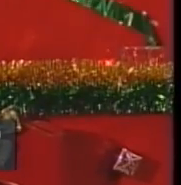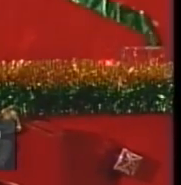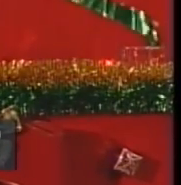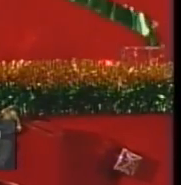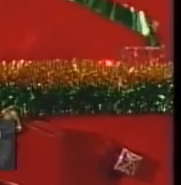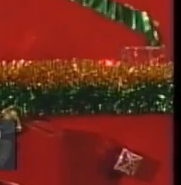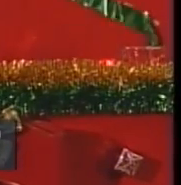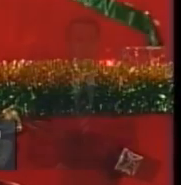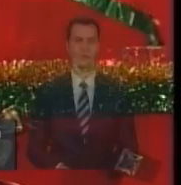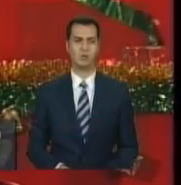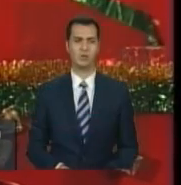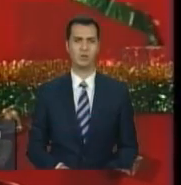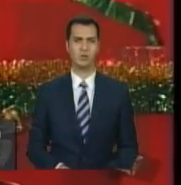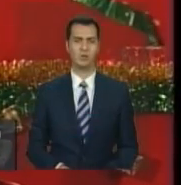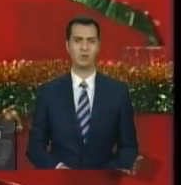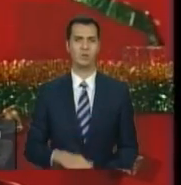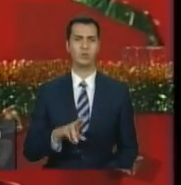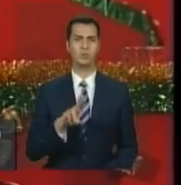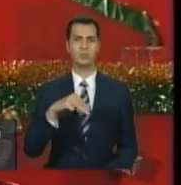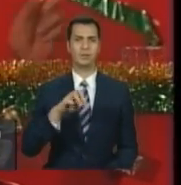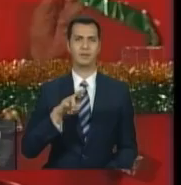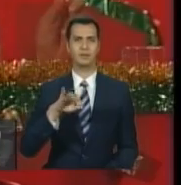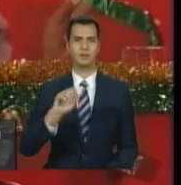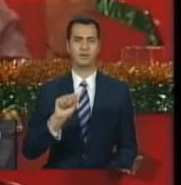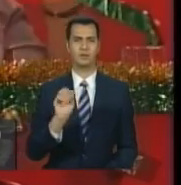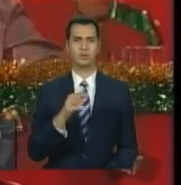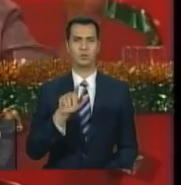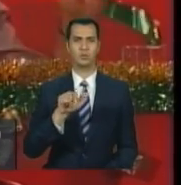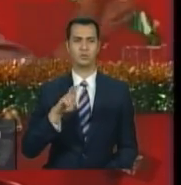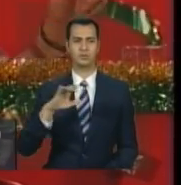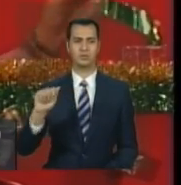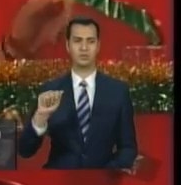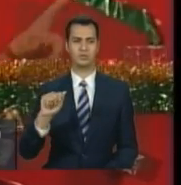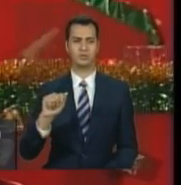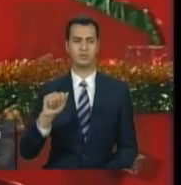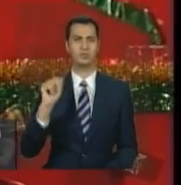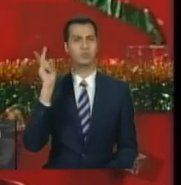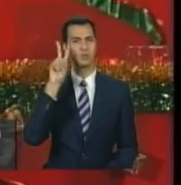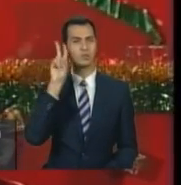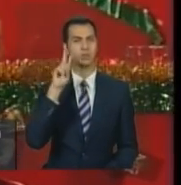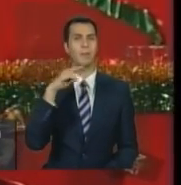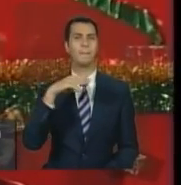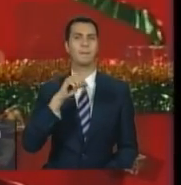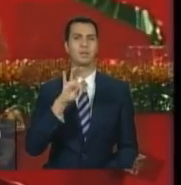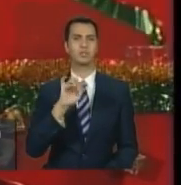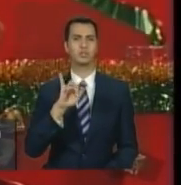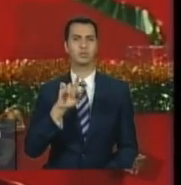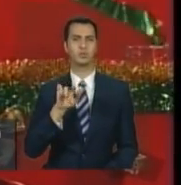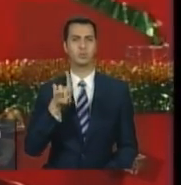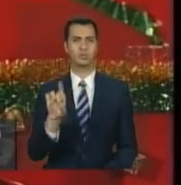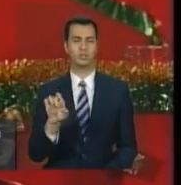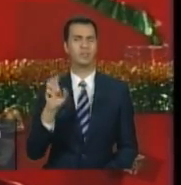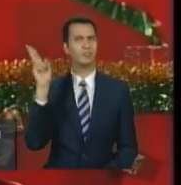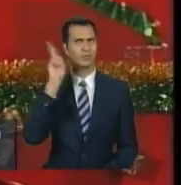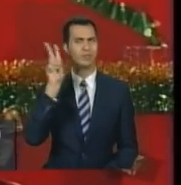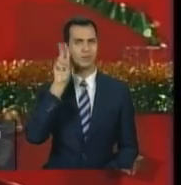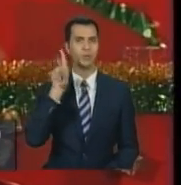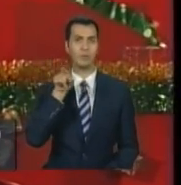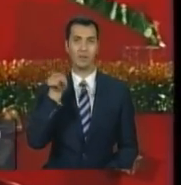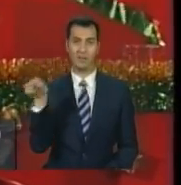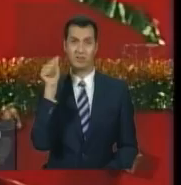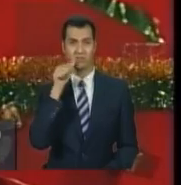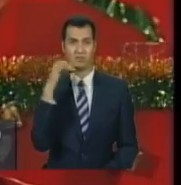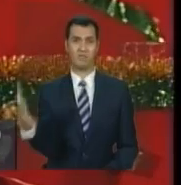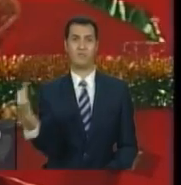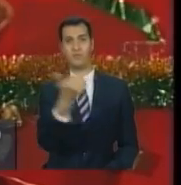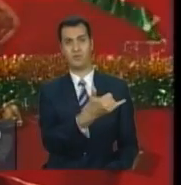não é Maria Lúcia, não, é Matilde. Eu lembro da Matilde falando para o presidente Lula